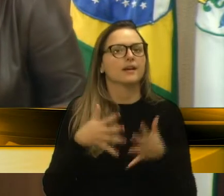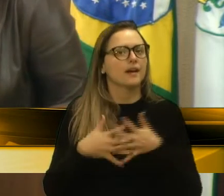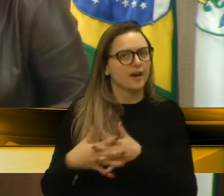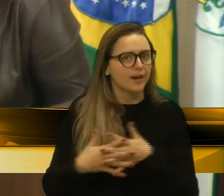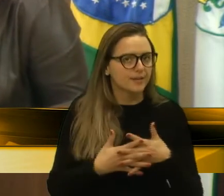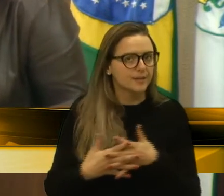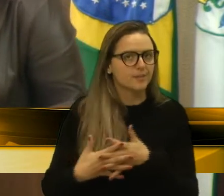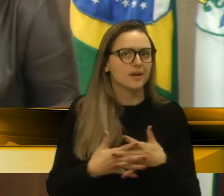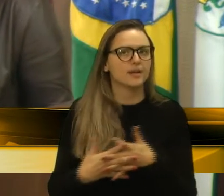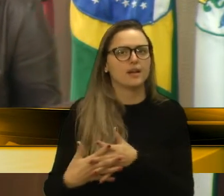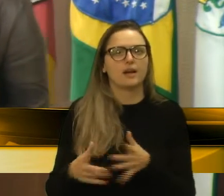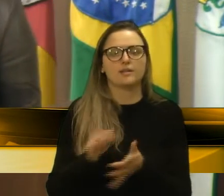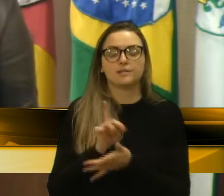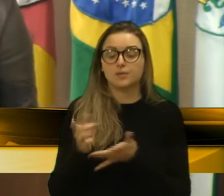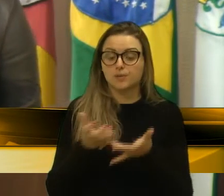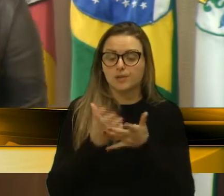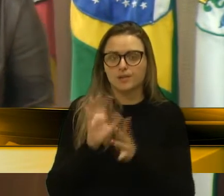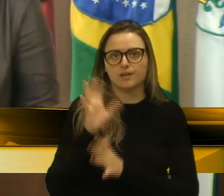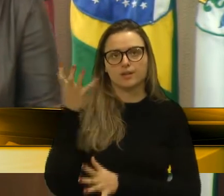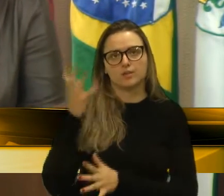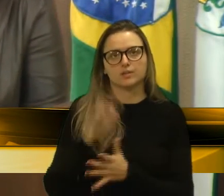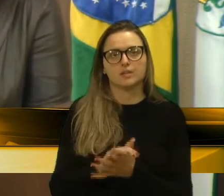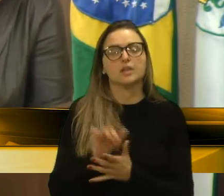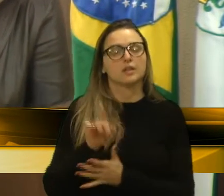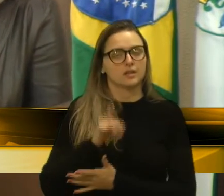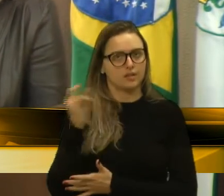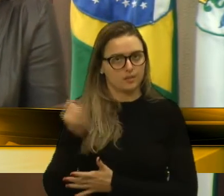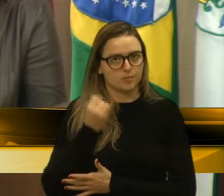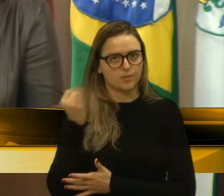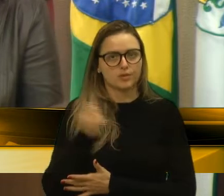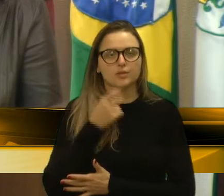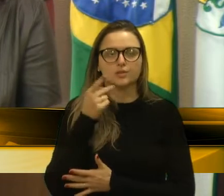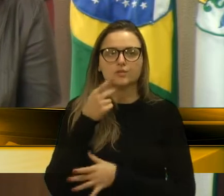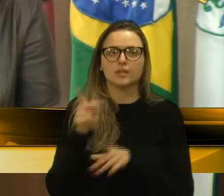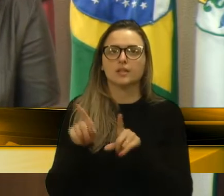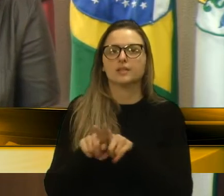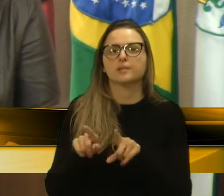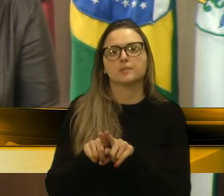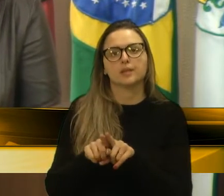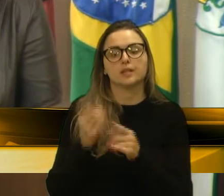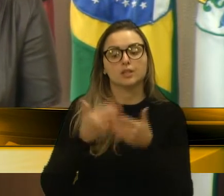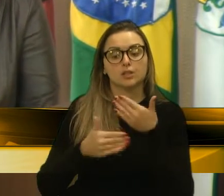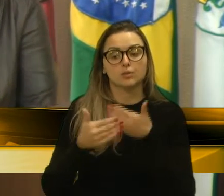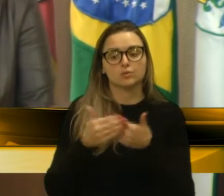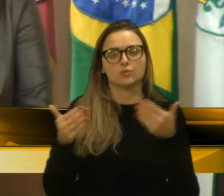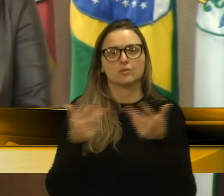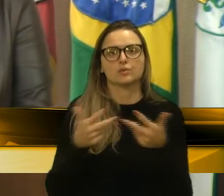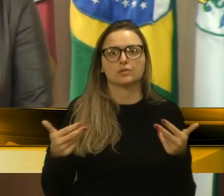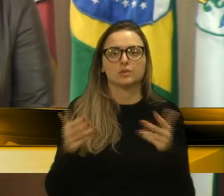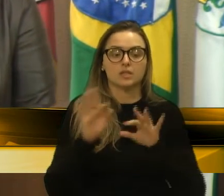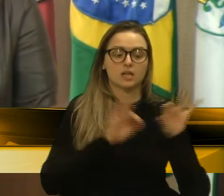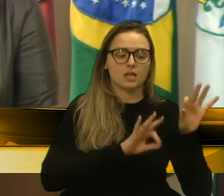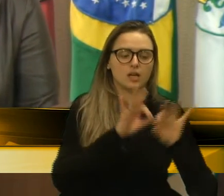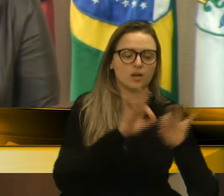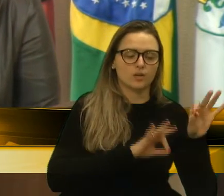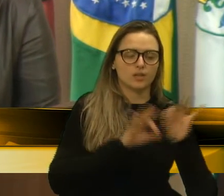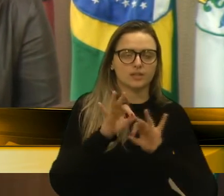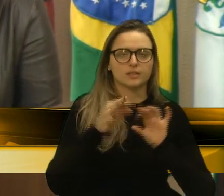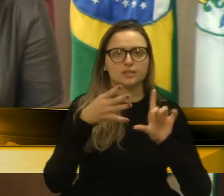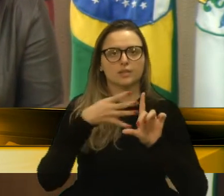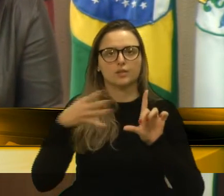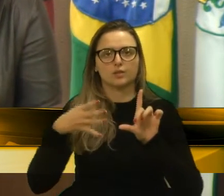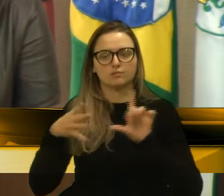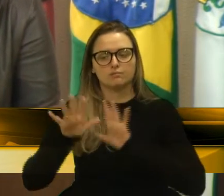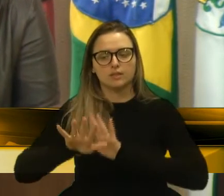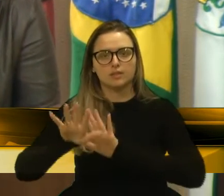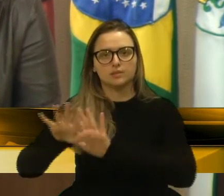manifestação. E aí é importante dizer que, em cima dessa decisão, a organização da Parada Livre